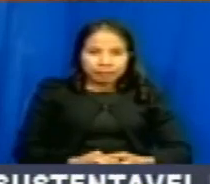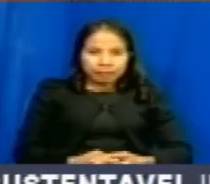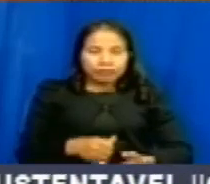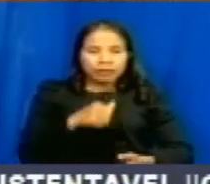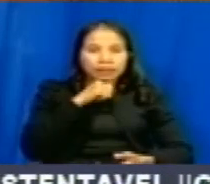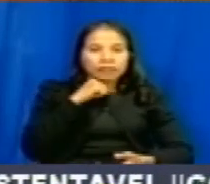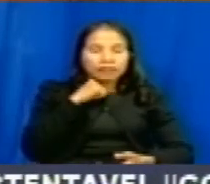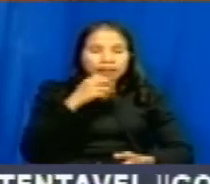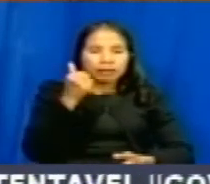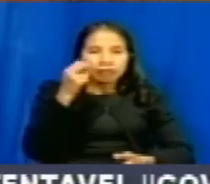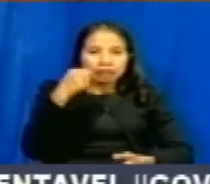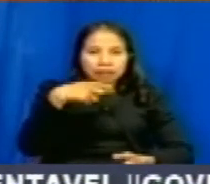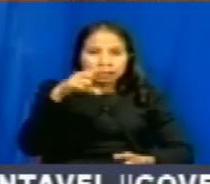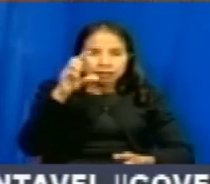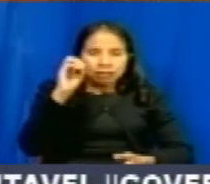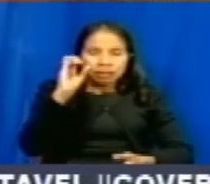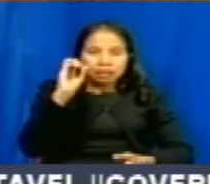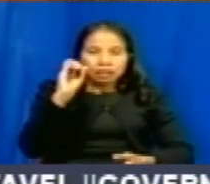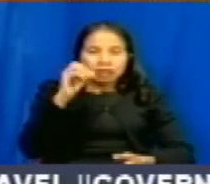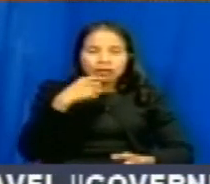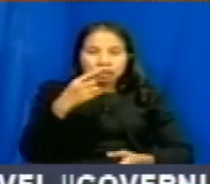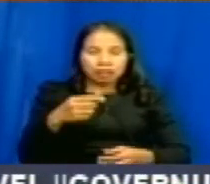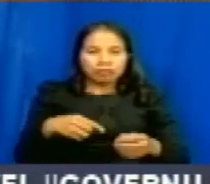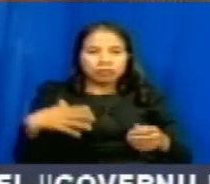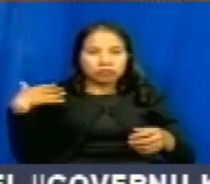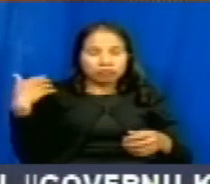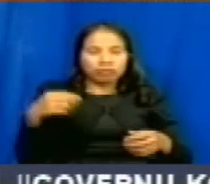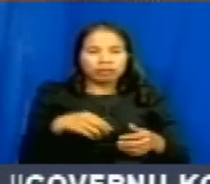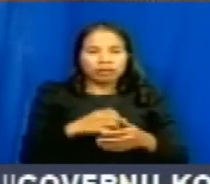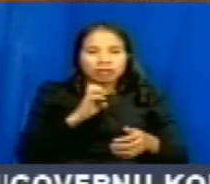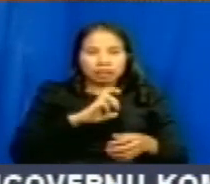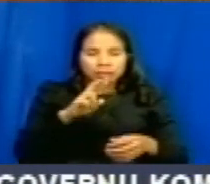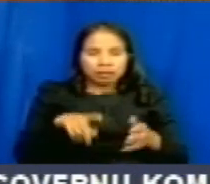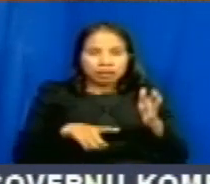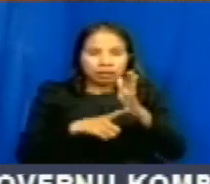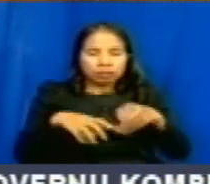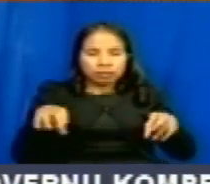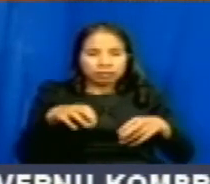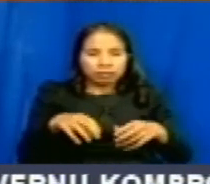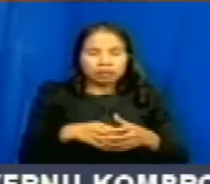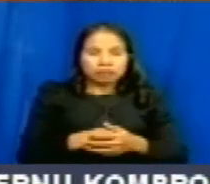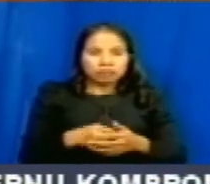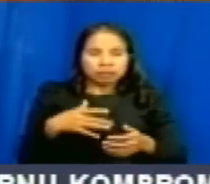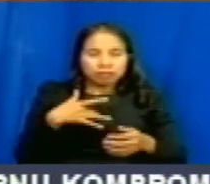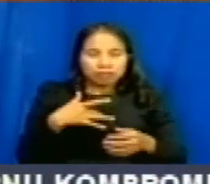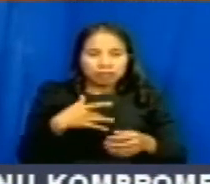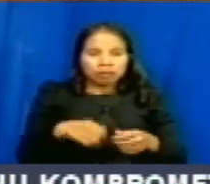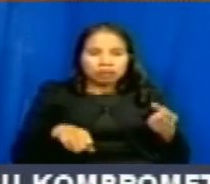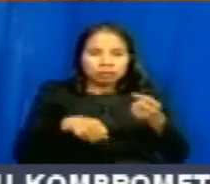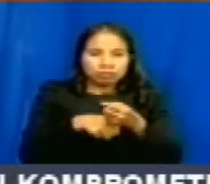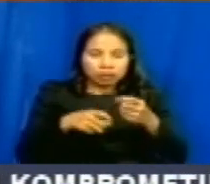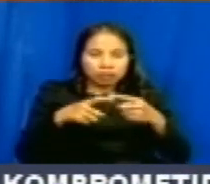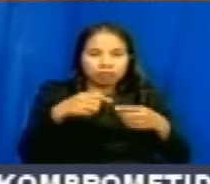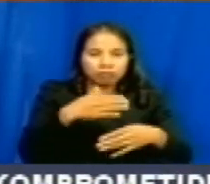Padre Ângelo Salsinha apela para a juventude Clibur Hermera Anan, a tudo criatividade no sentido nacionalismo, onde contribui